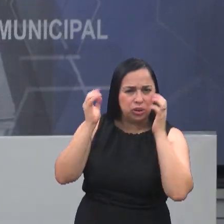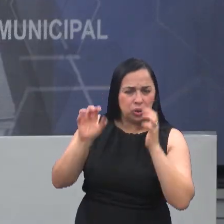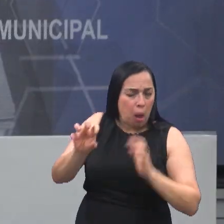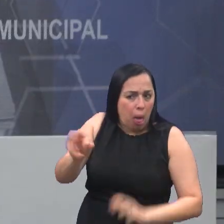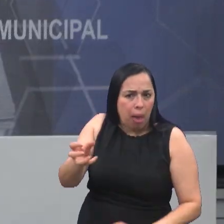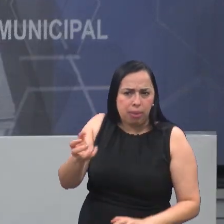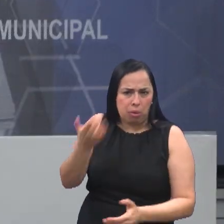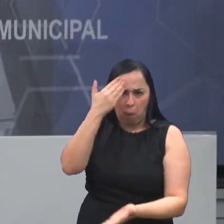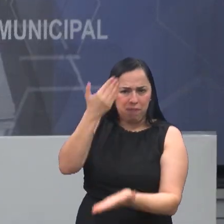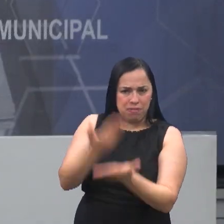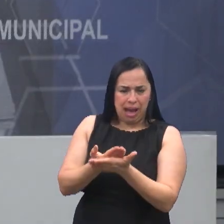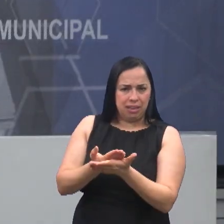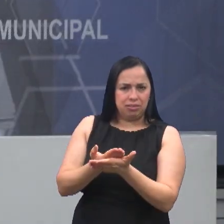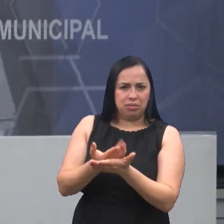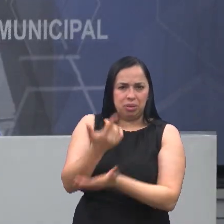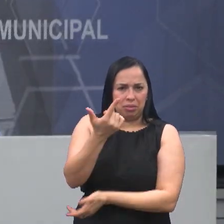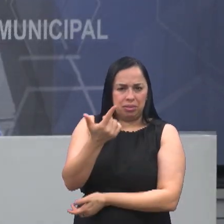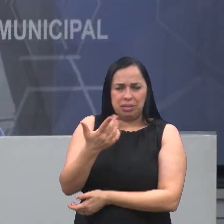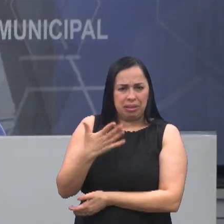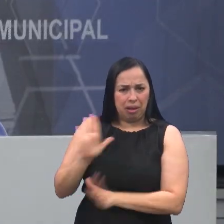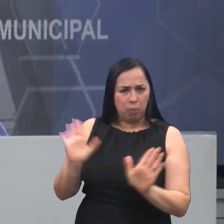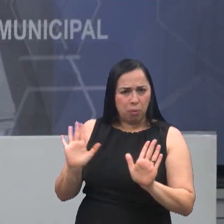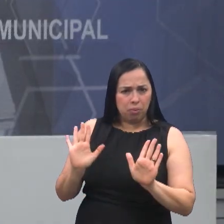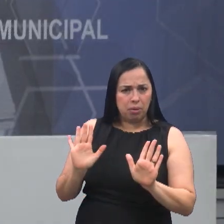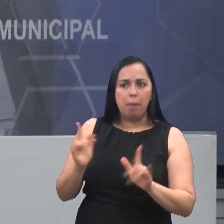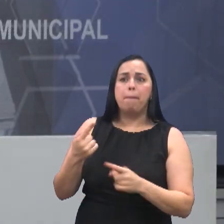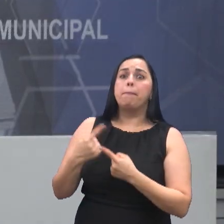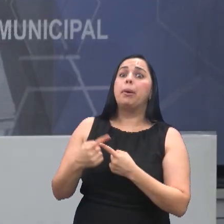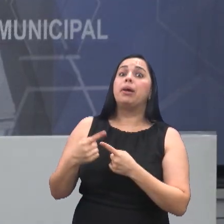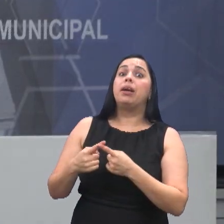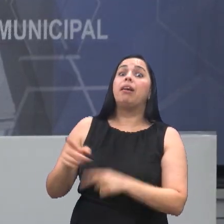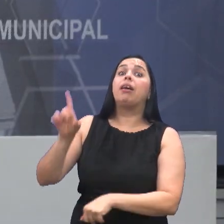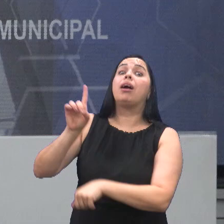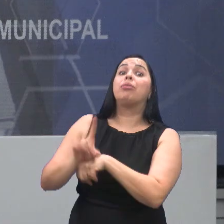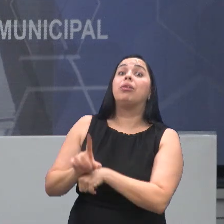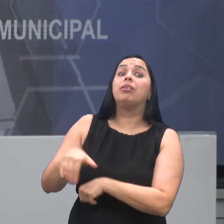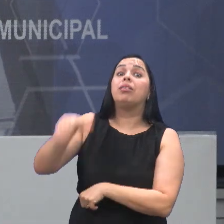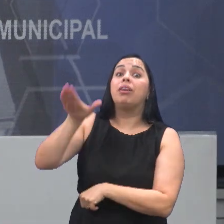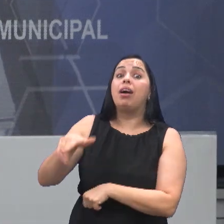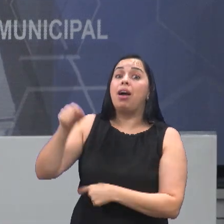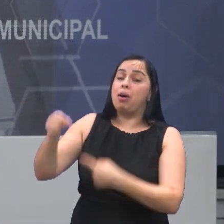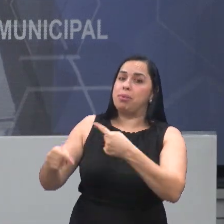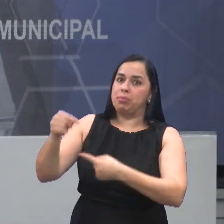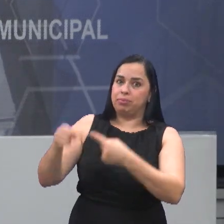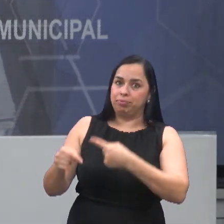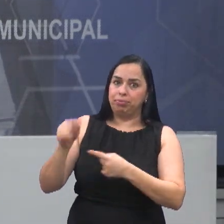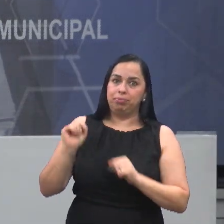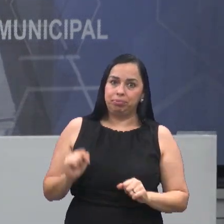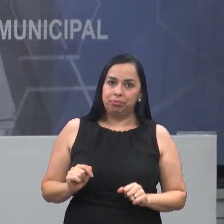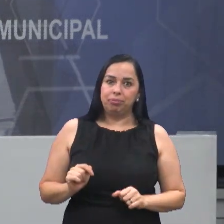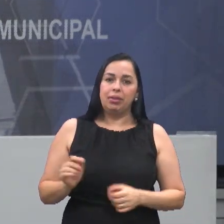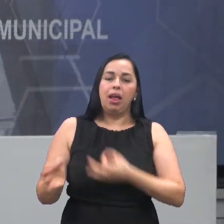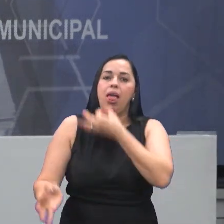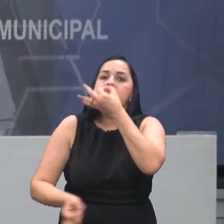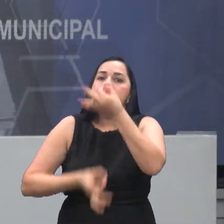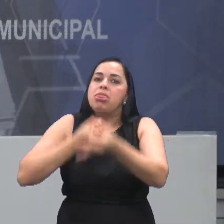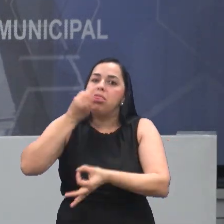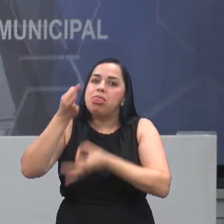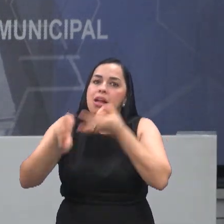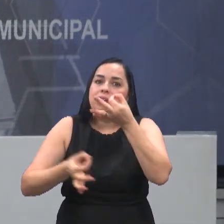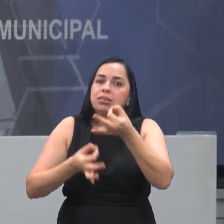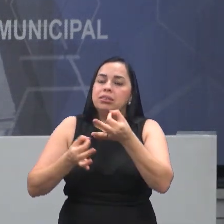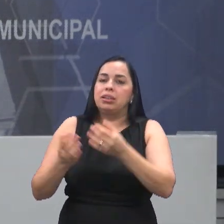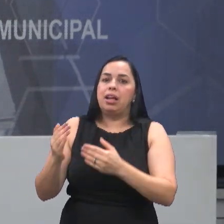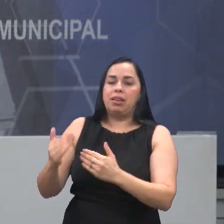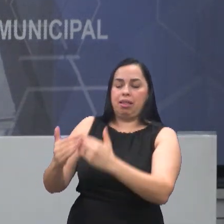comunicação, porque tem um político por detrás. Isso é um argumento que o professor Olavo de Carvalho chamava de argumento ad hominem, quando você ataca a pessoa